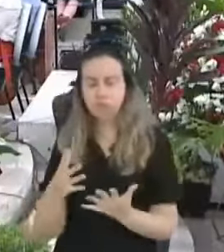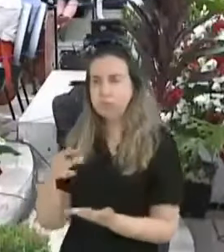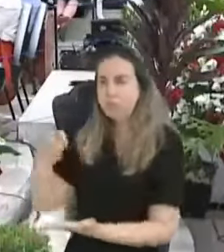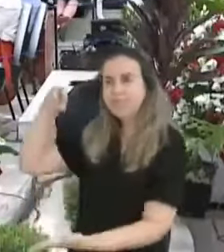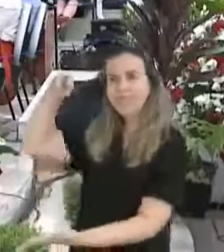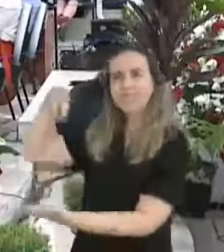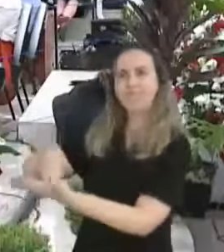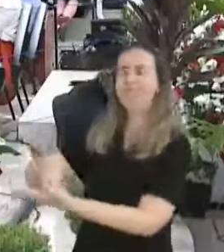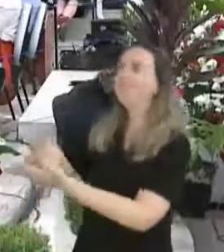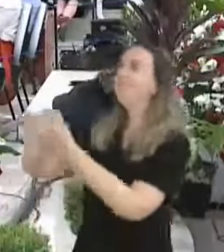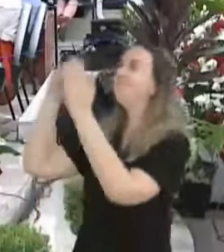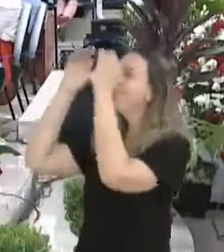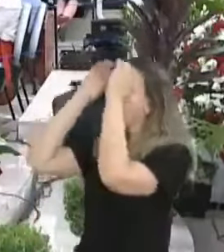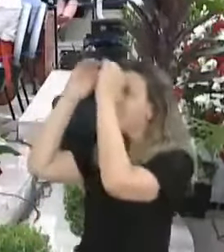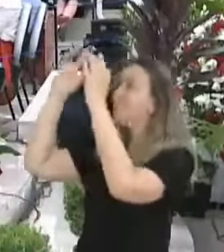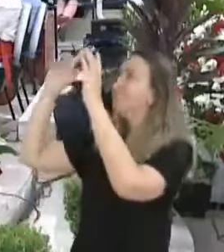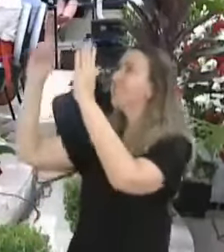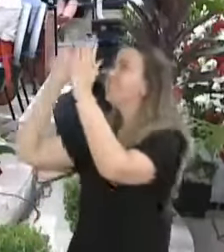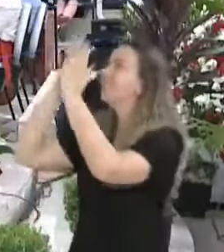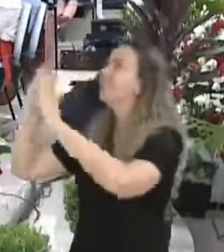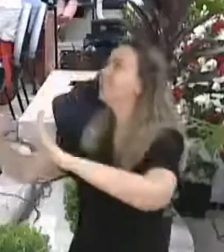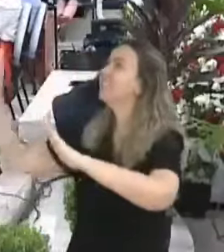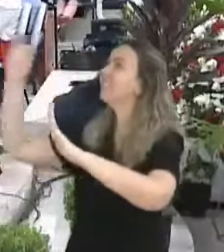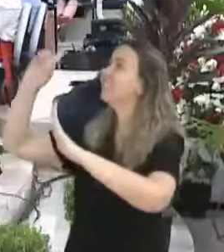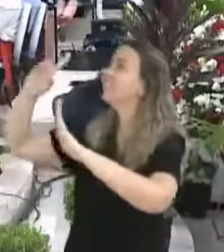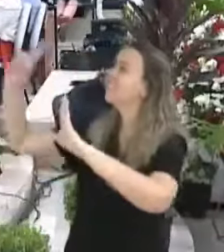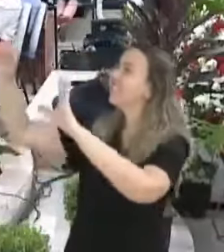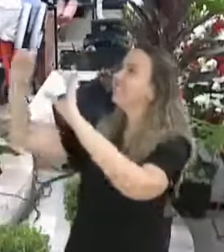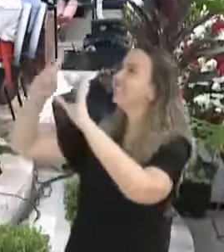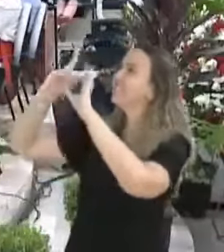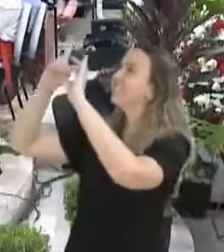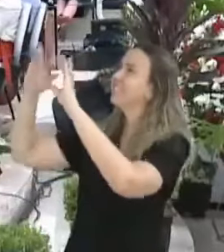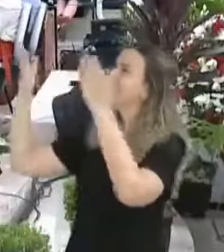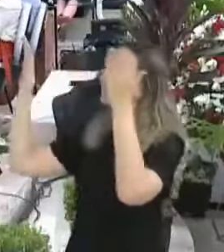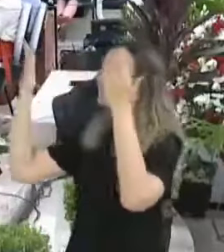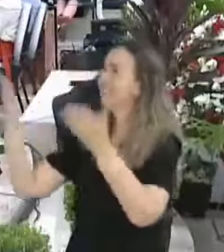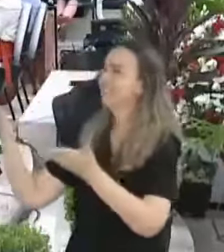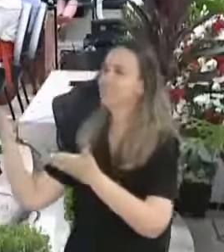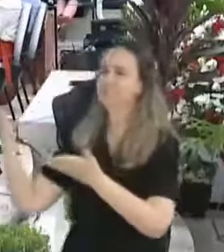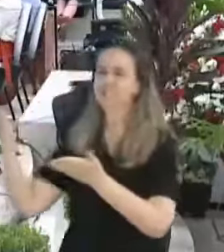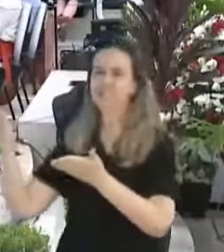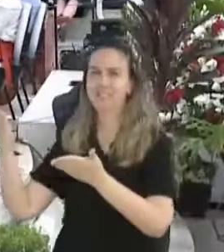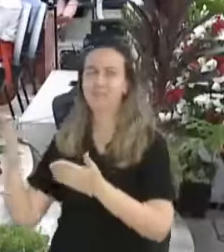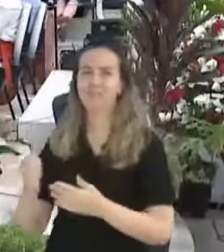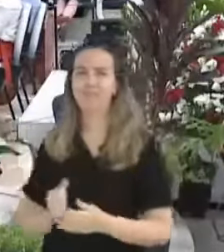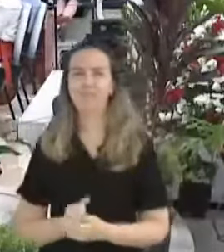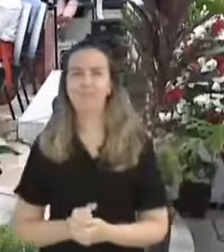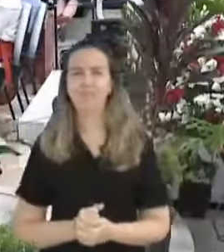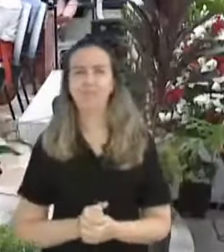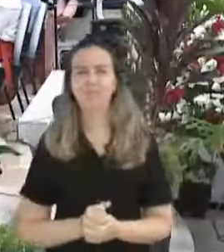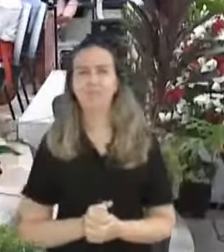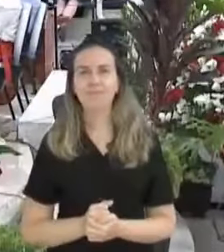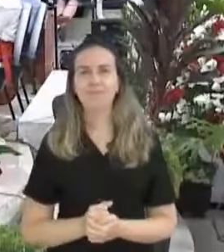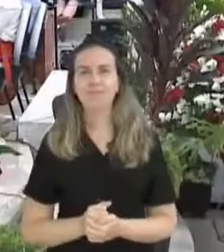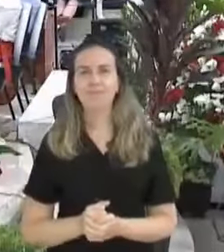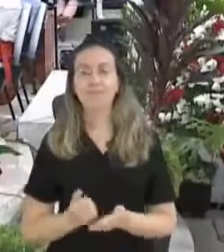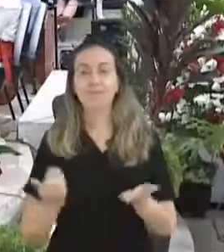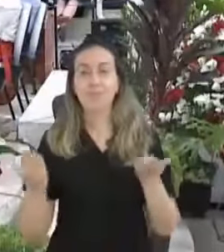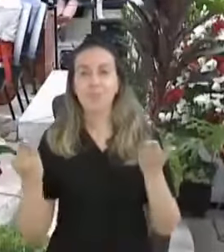para restaurar o altar da adoração. Oh, queridos e amados irmãos, precisamos nos